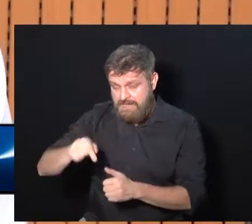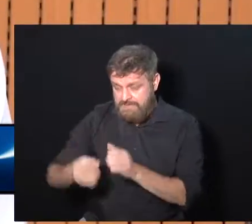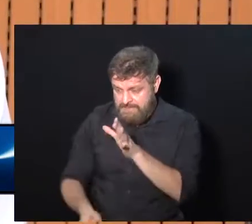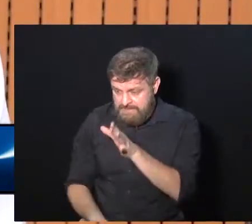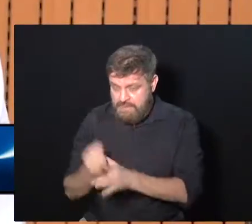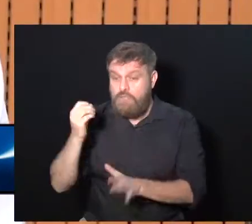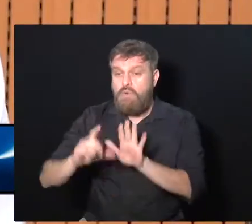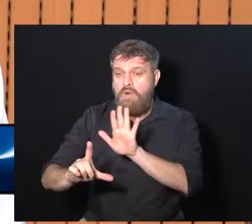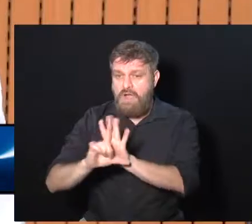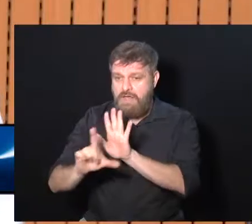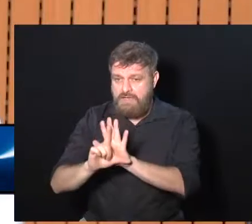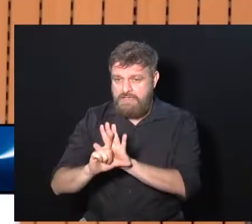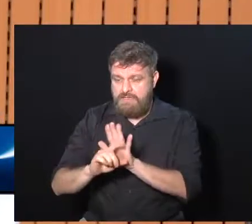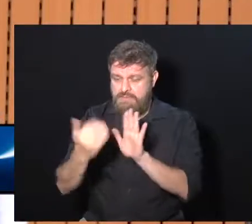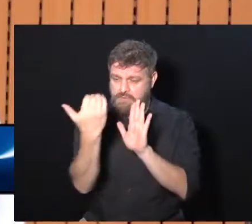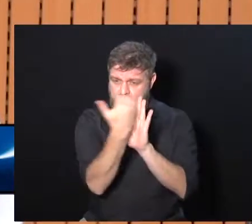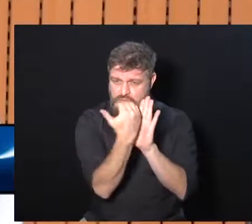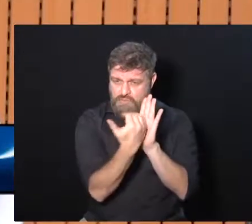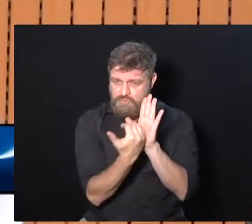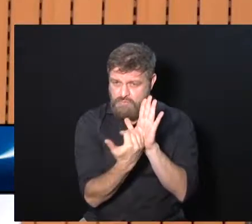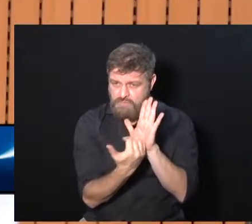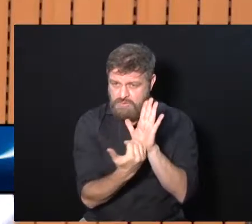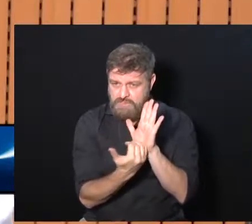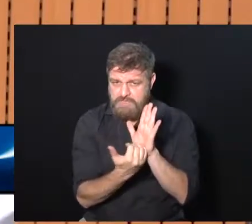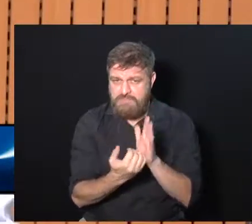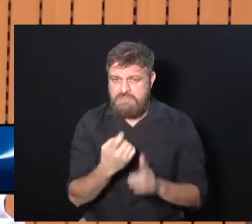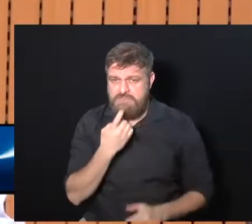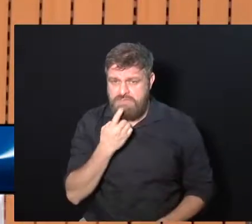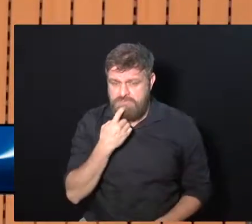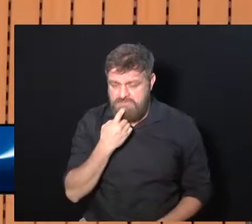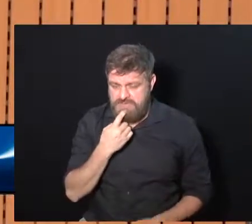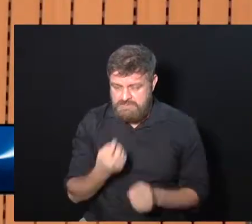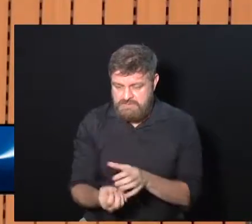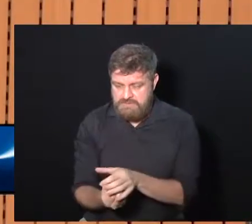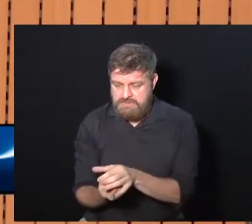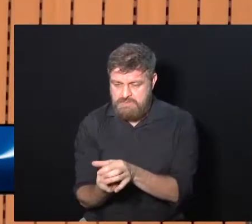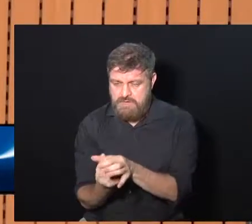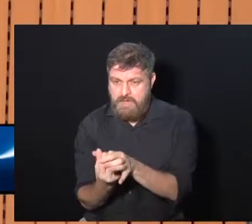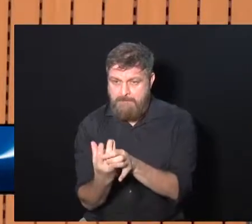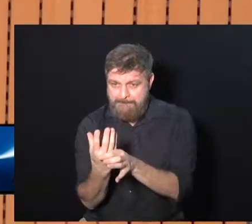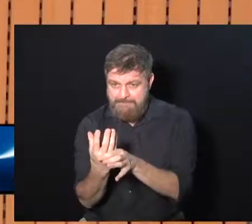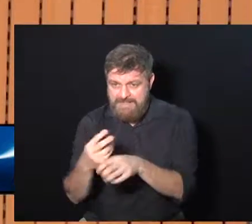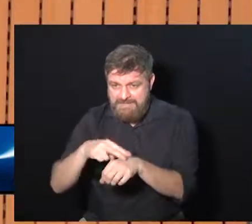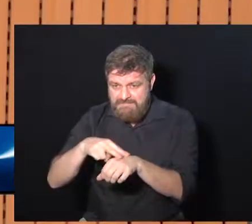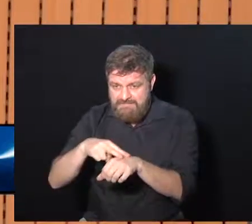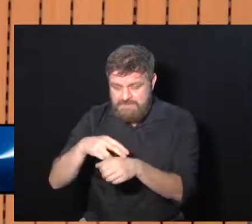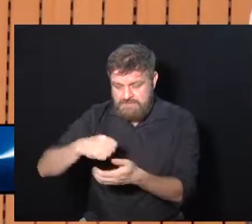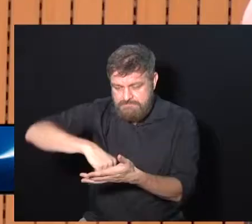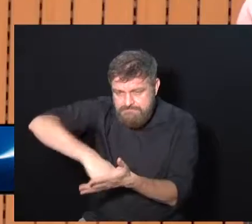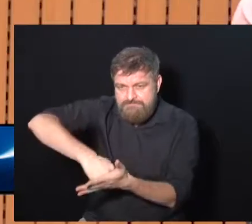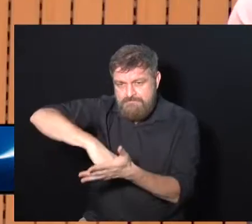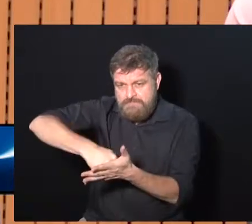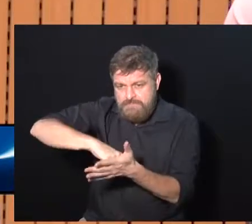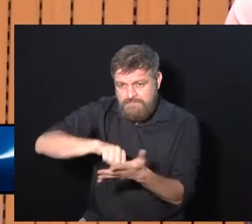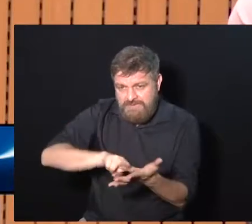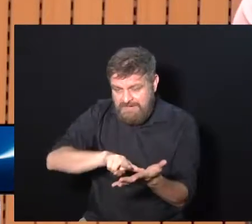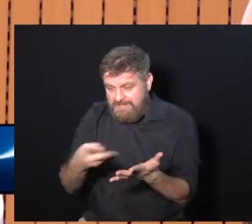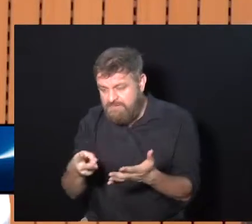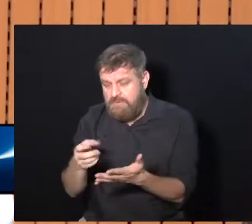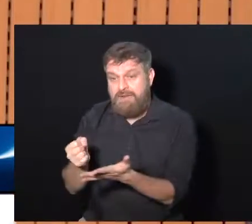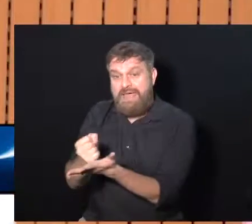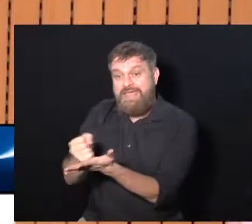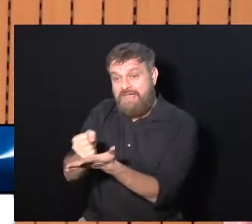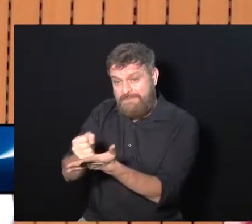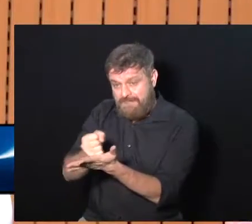que institui o programa municipal de fitoterapia no município de Campinas, Então, ele está aqui,